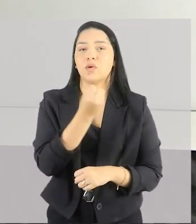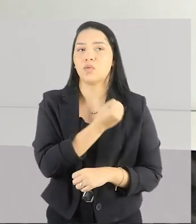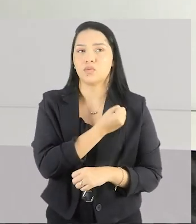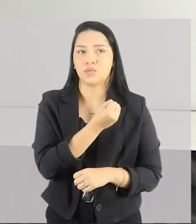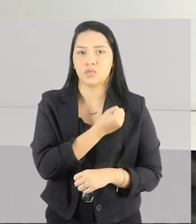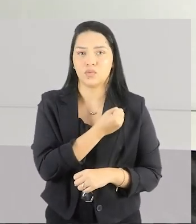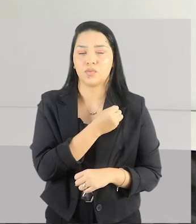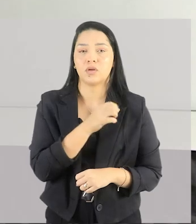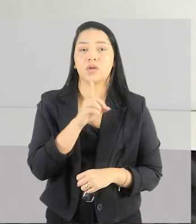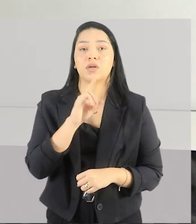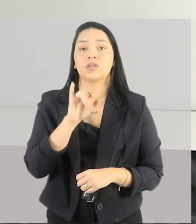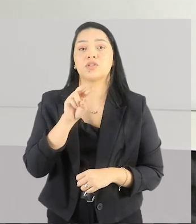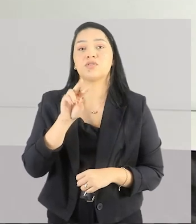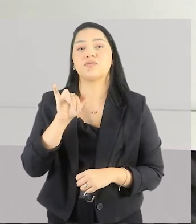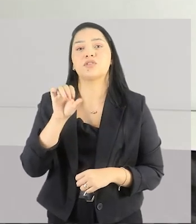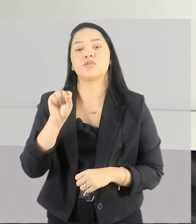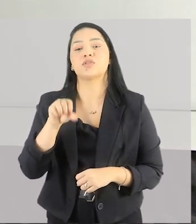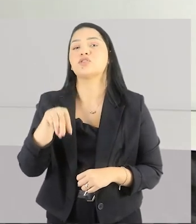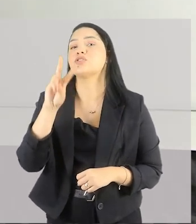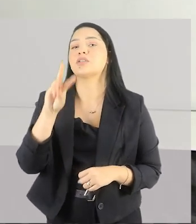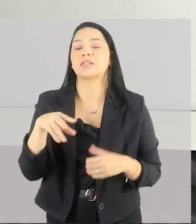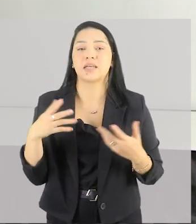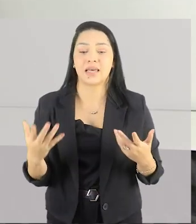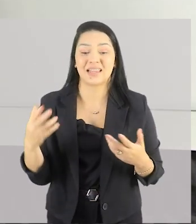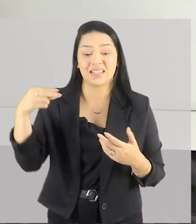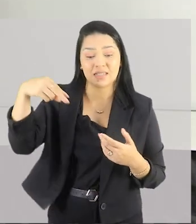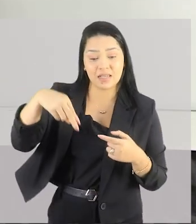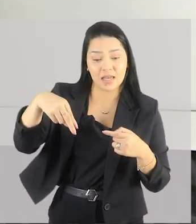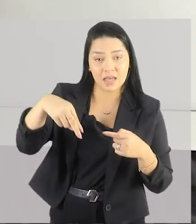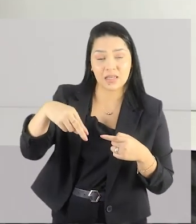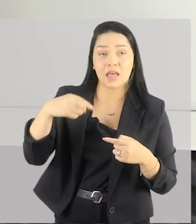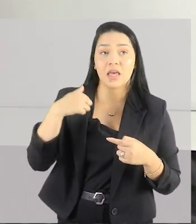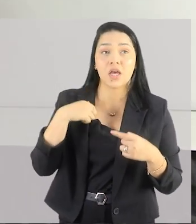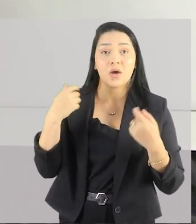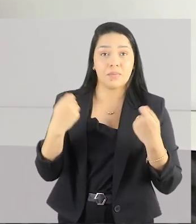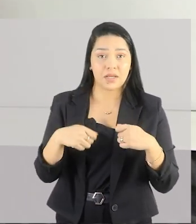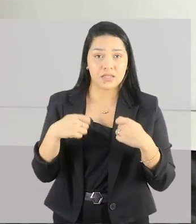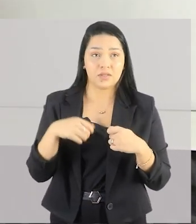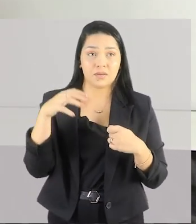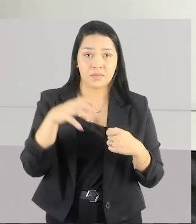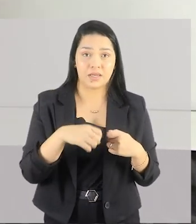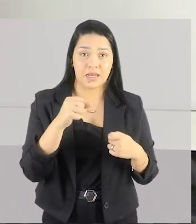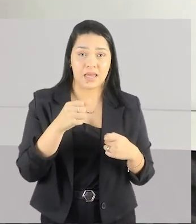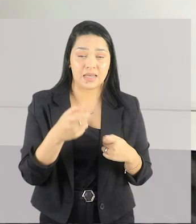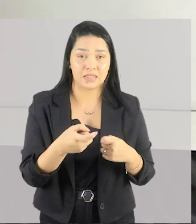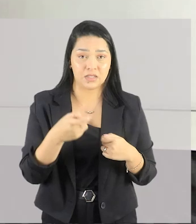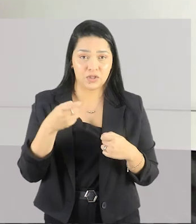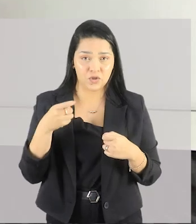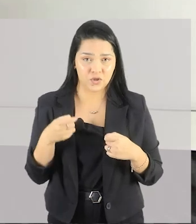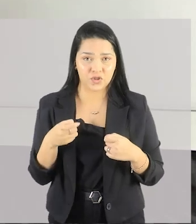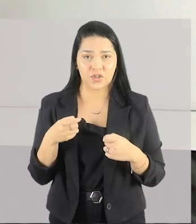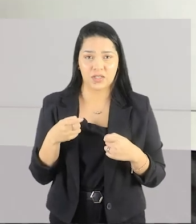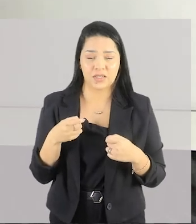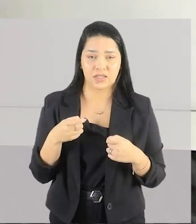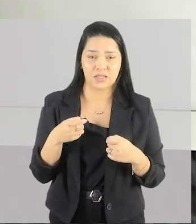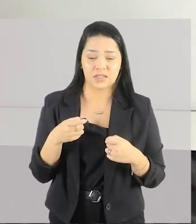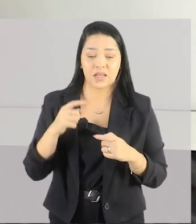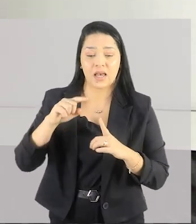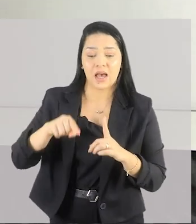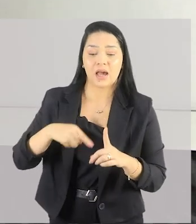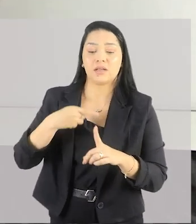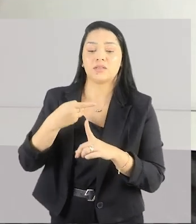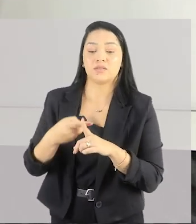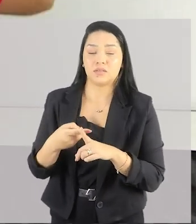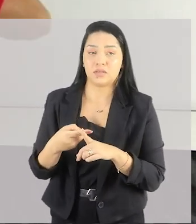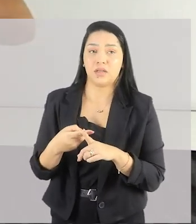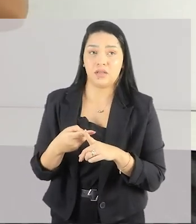de divisores de quem? Desse n aqui, eu vou pegar esse expoente x, adicionar